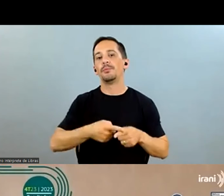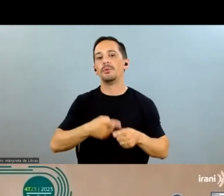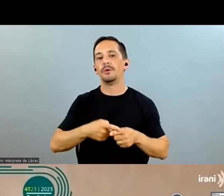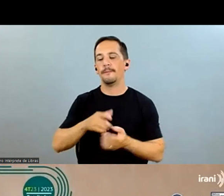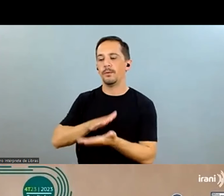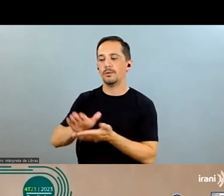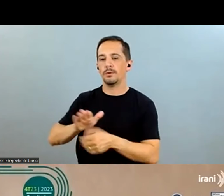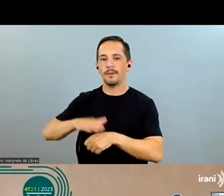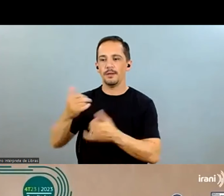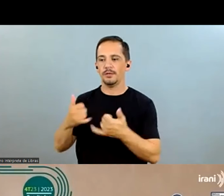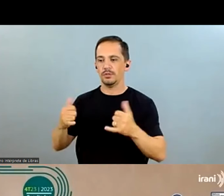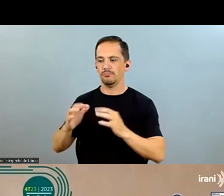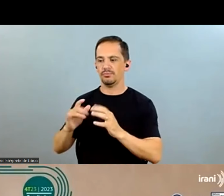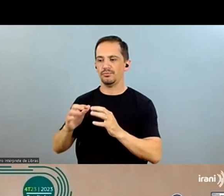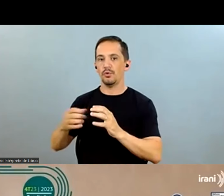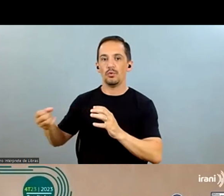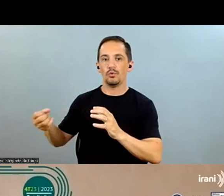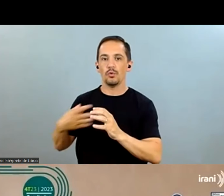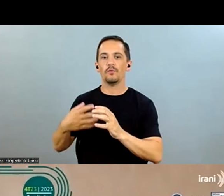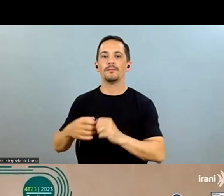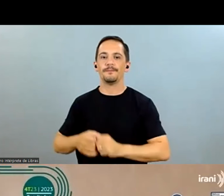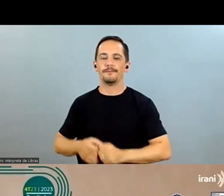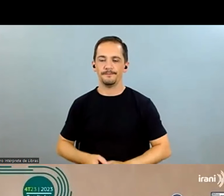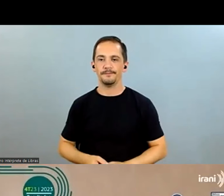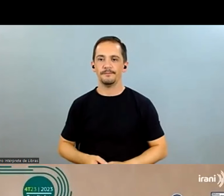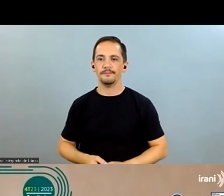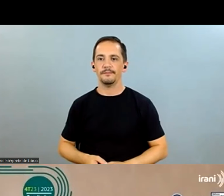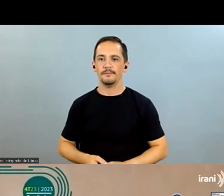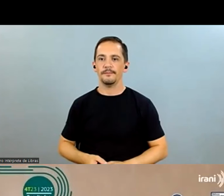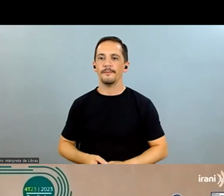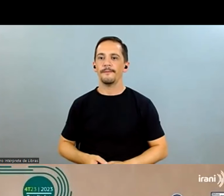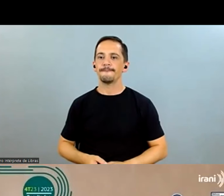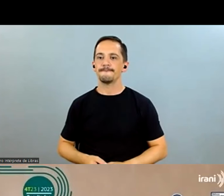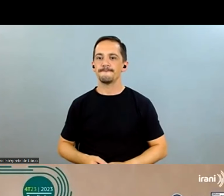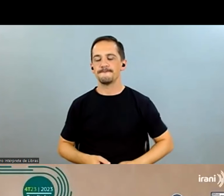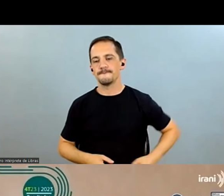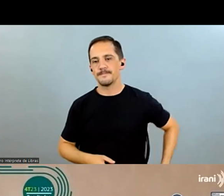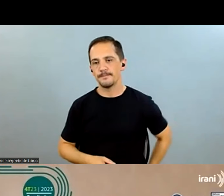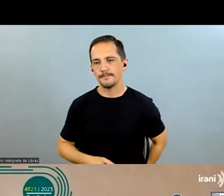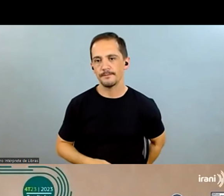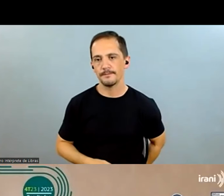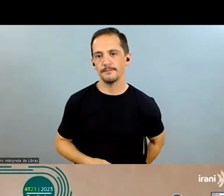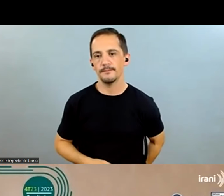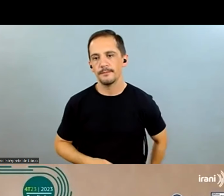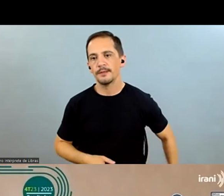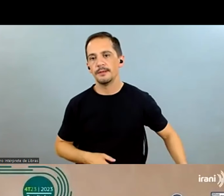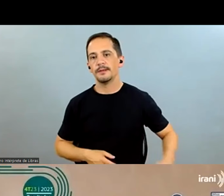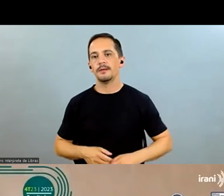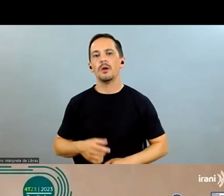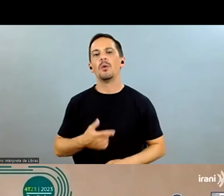na nova turbina de geração com a Caldeira de recuperação e o último É sobre o impacto das